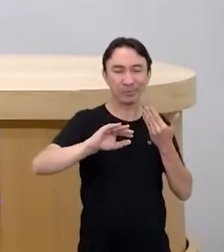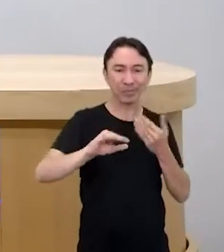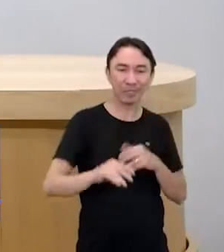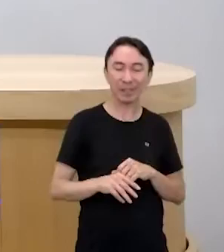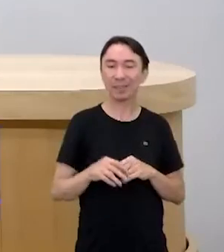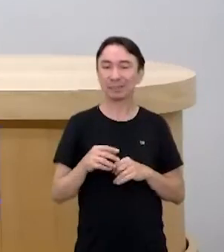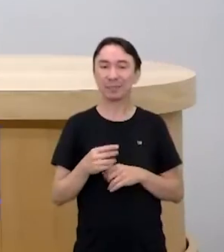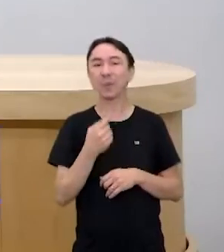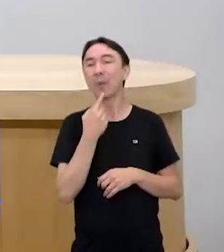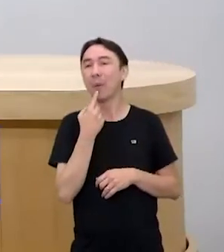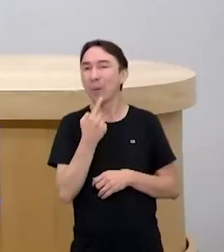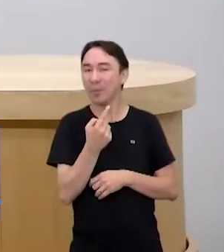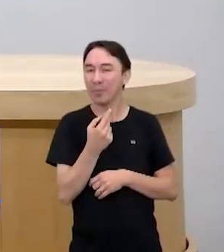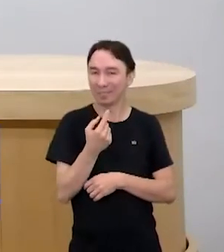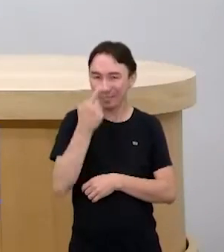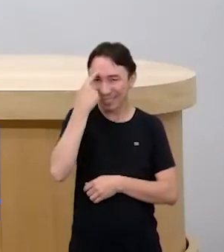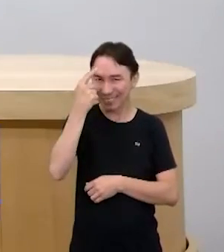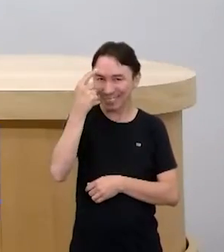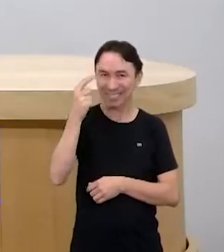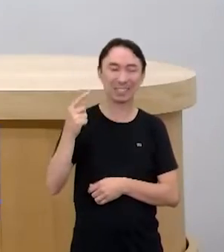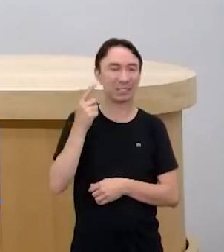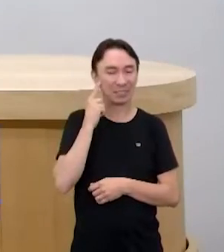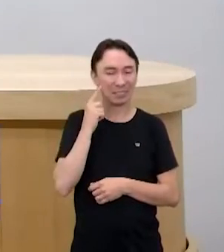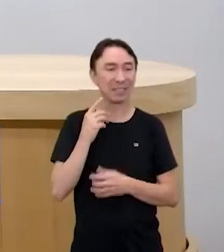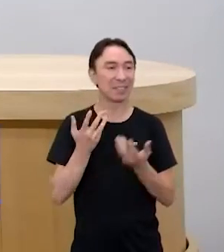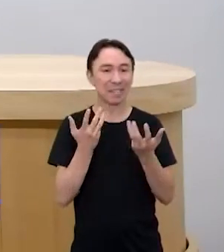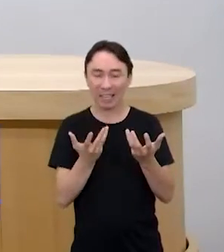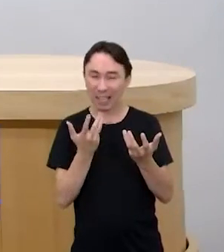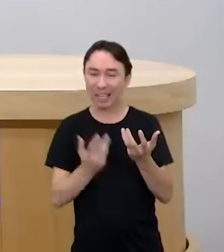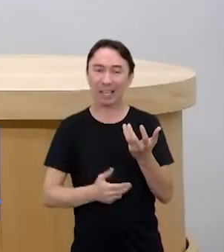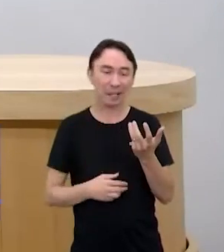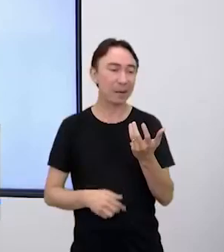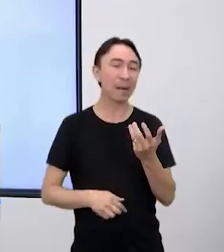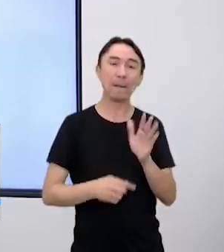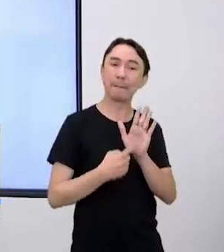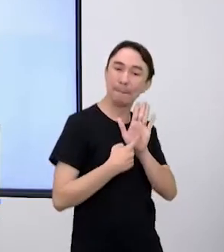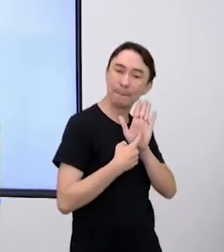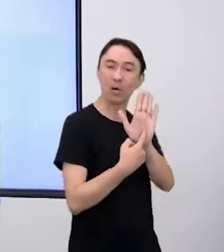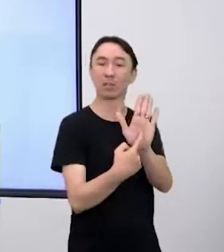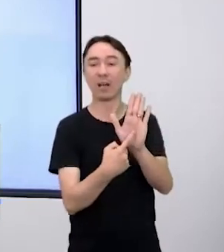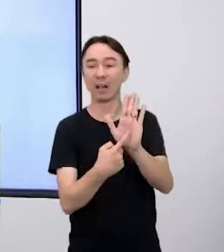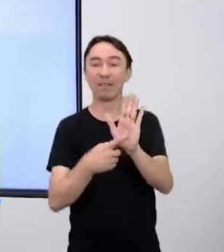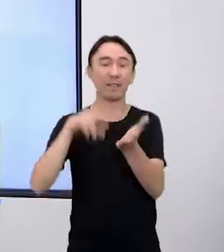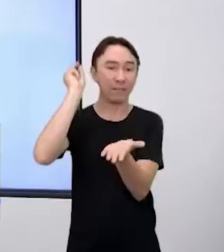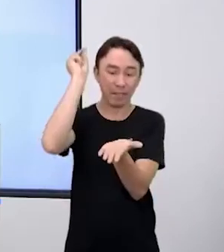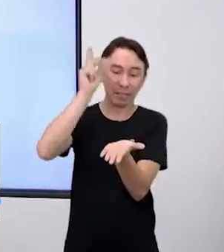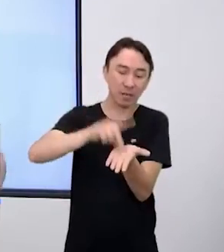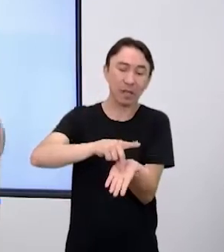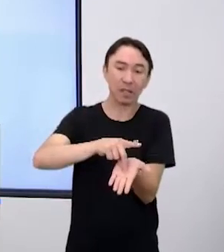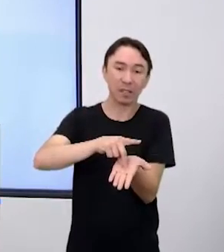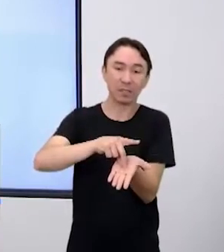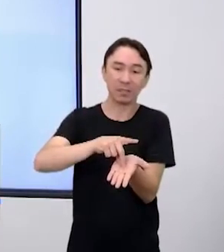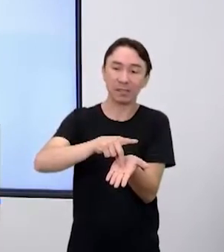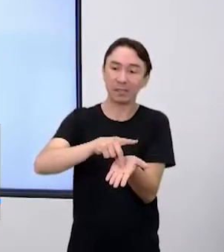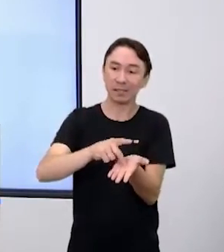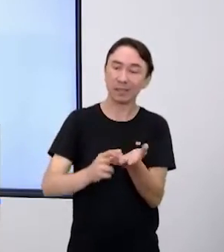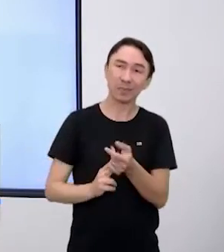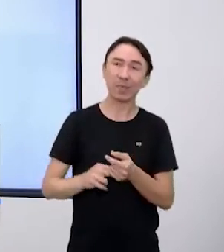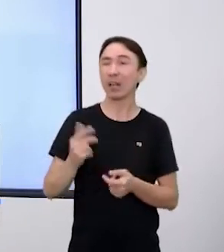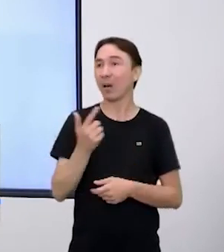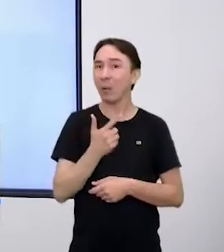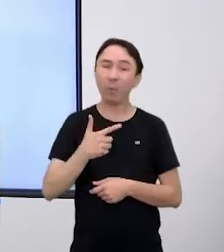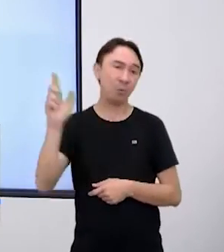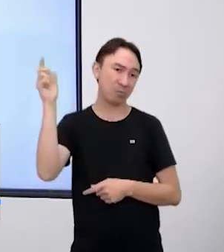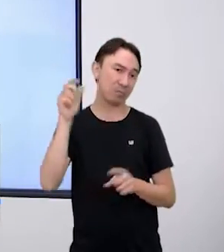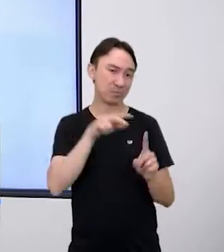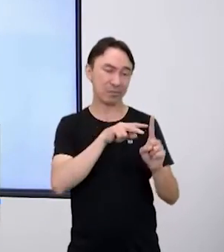busquei retratar a verdade. Então, ele faz isso a partir de uma outra perspectiva que não necessariamente são aquelas